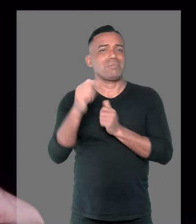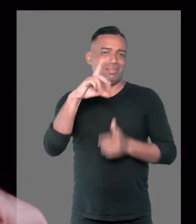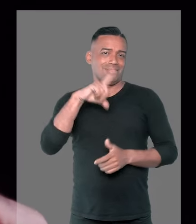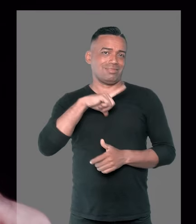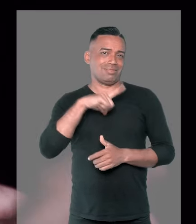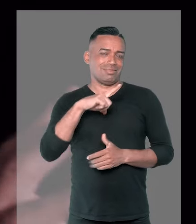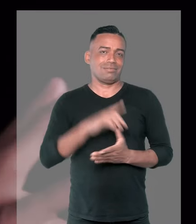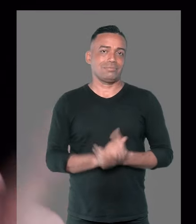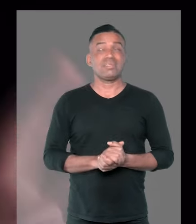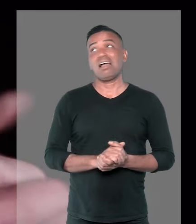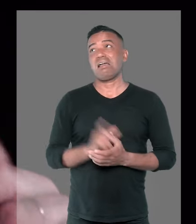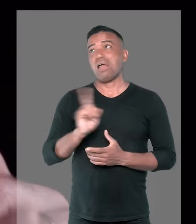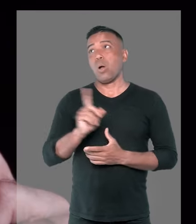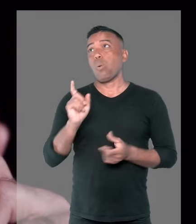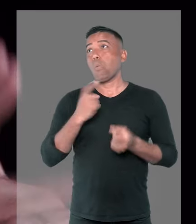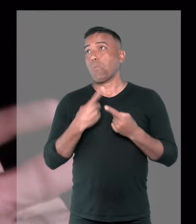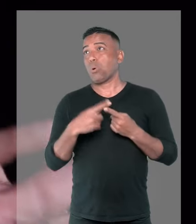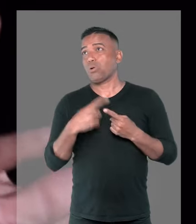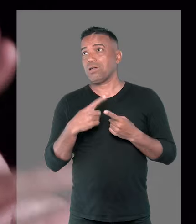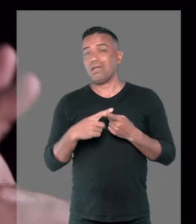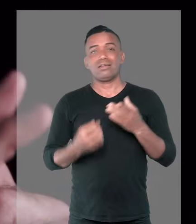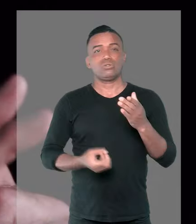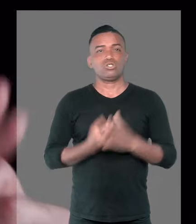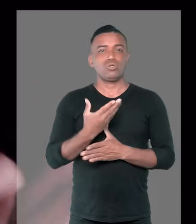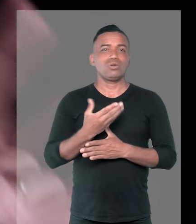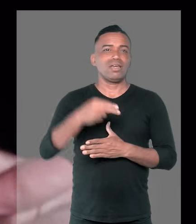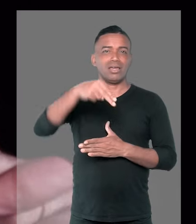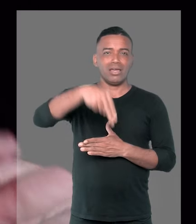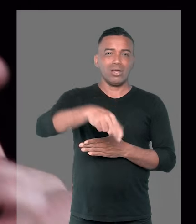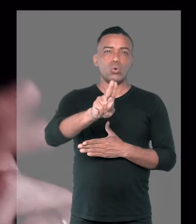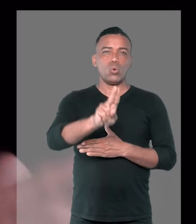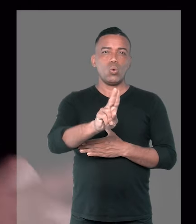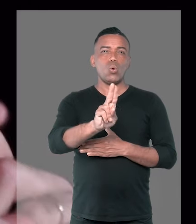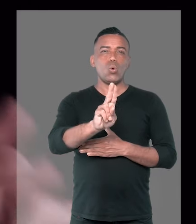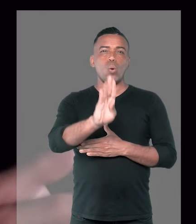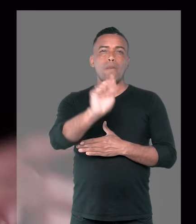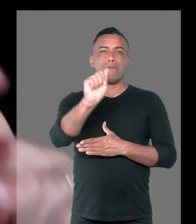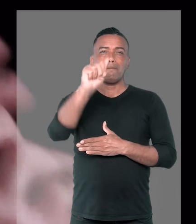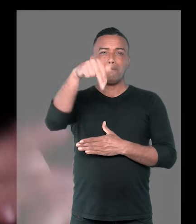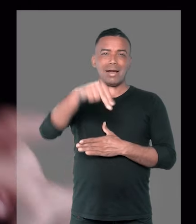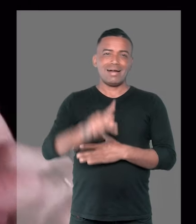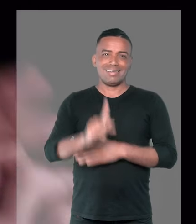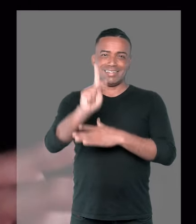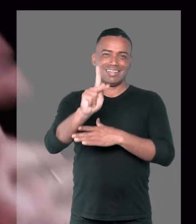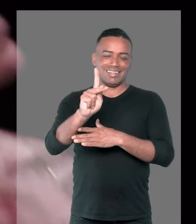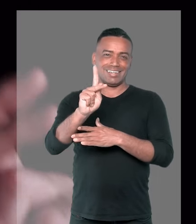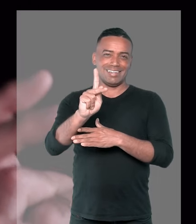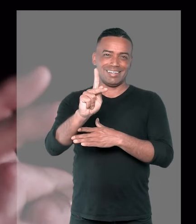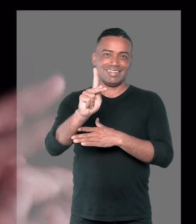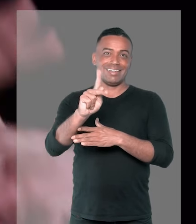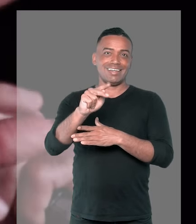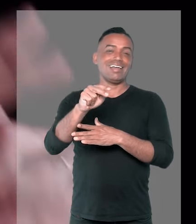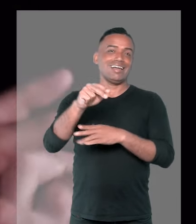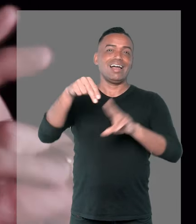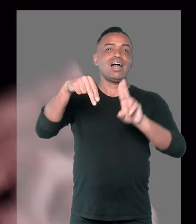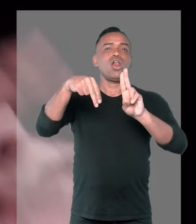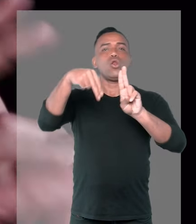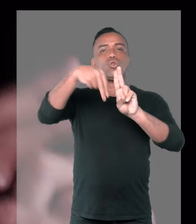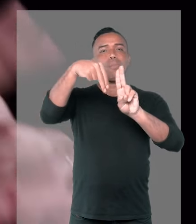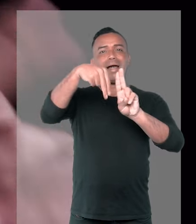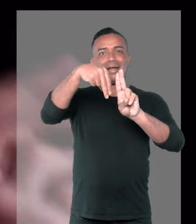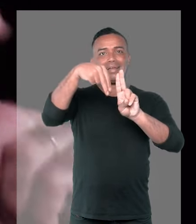porque de repente surgiu um negócio chamado newbank não foi de repente que surgiu tem uma estratégia de criação de efeito de rede para